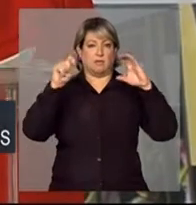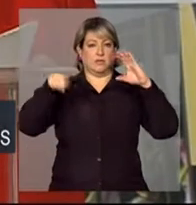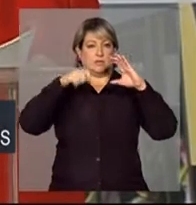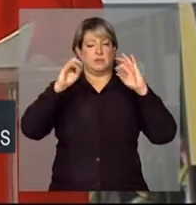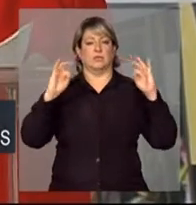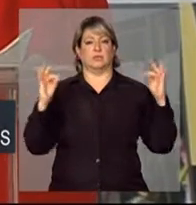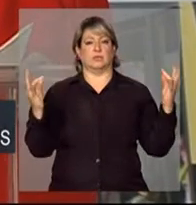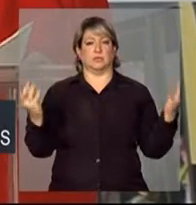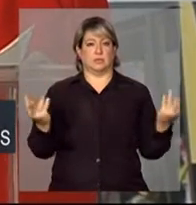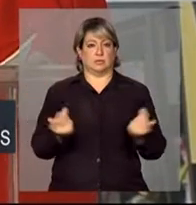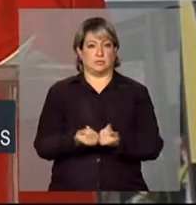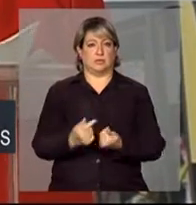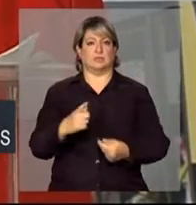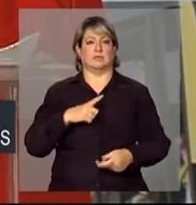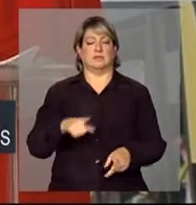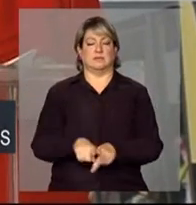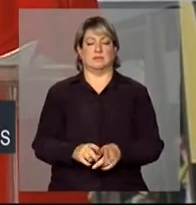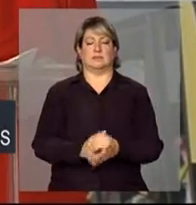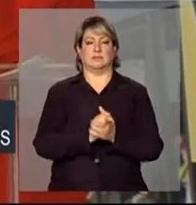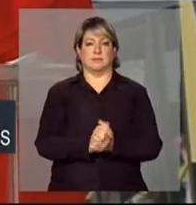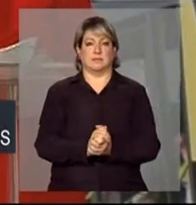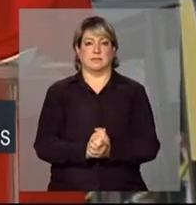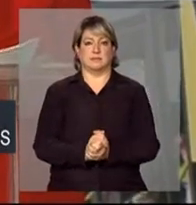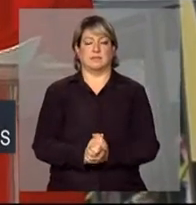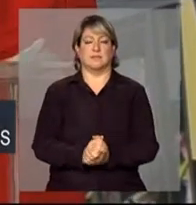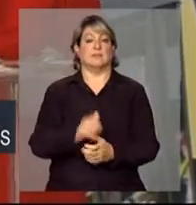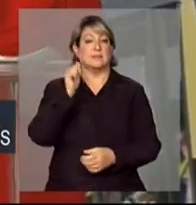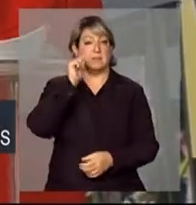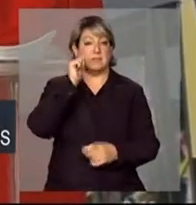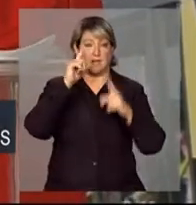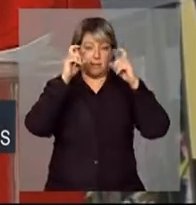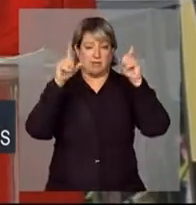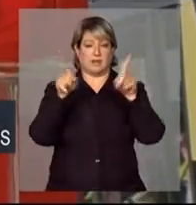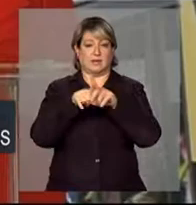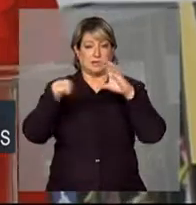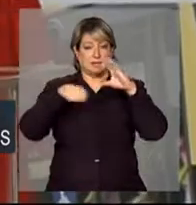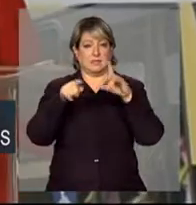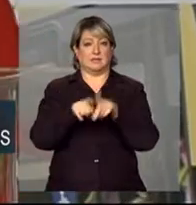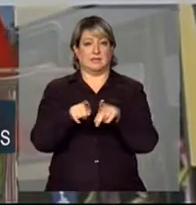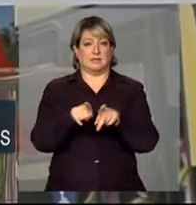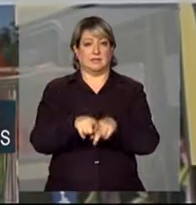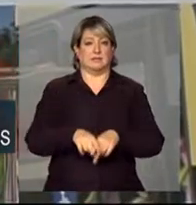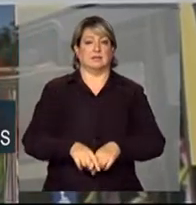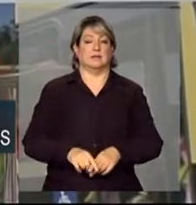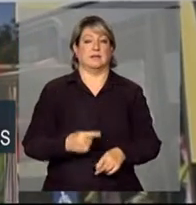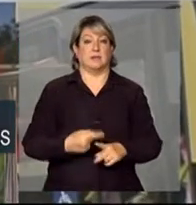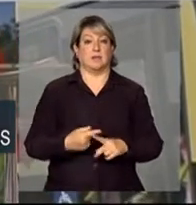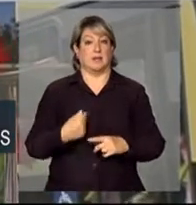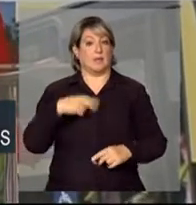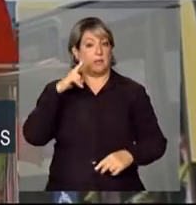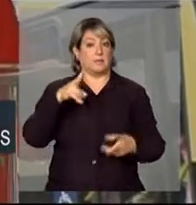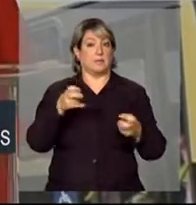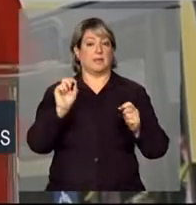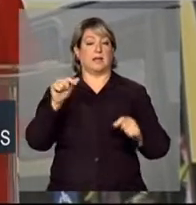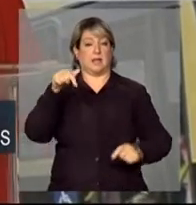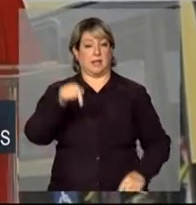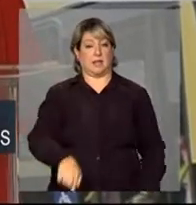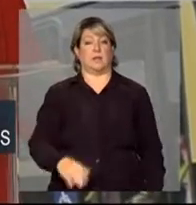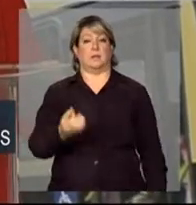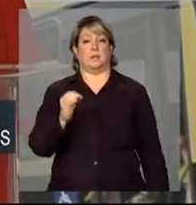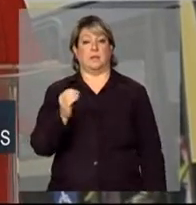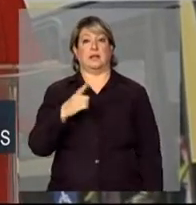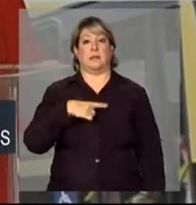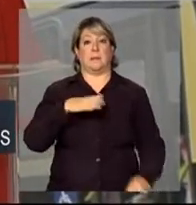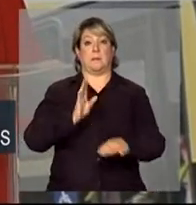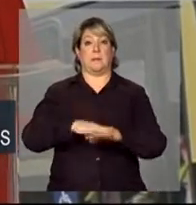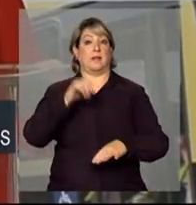fotógrafos e os cinegrafistas. E as fotógrafas e cinegrafistas, porque eu percebi que aqui em Porto Alegre tem